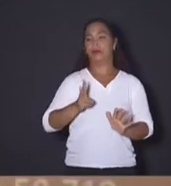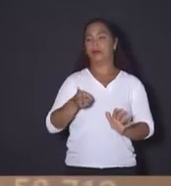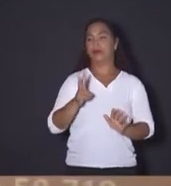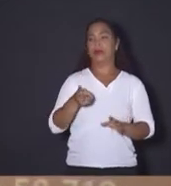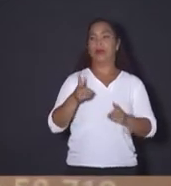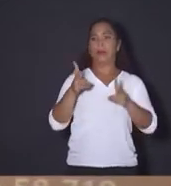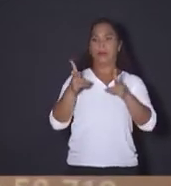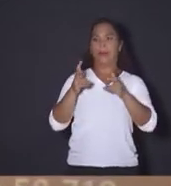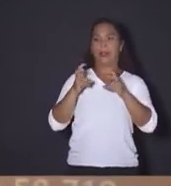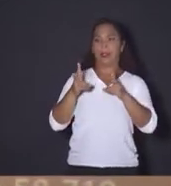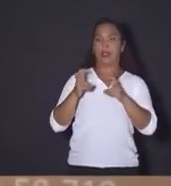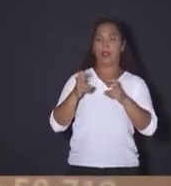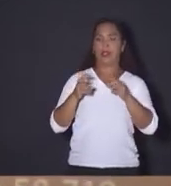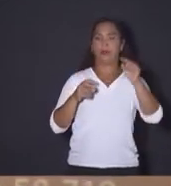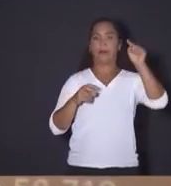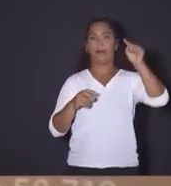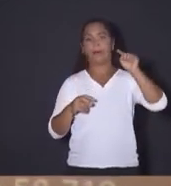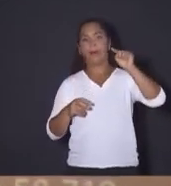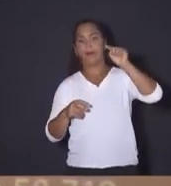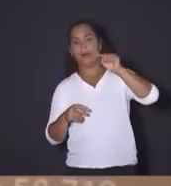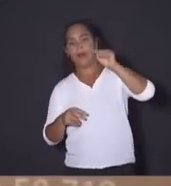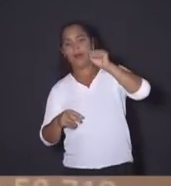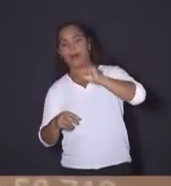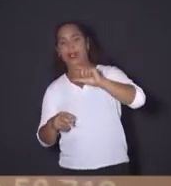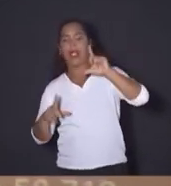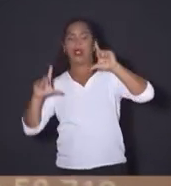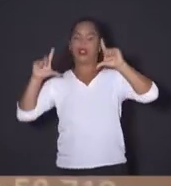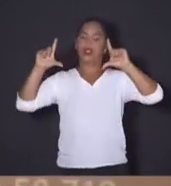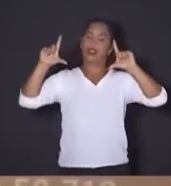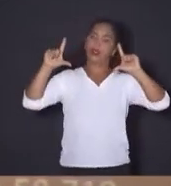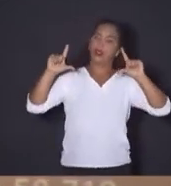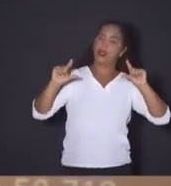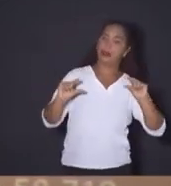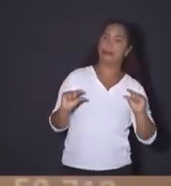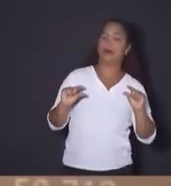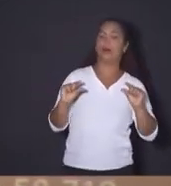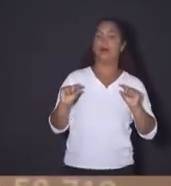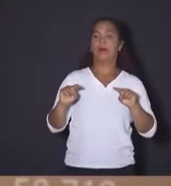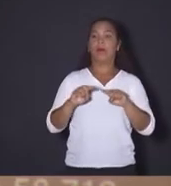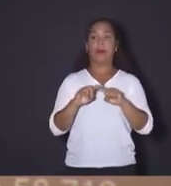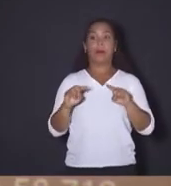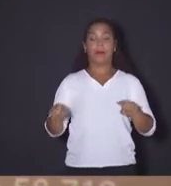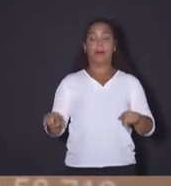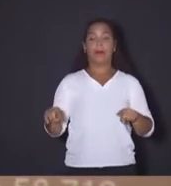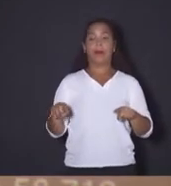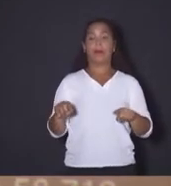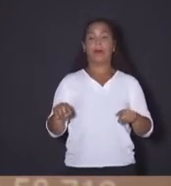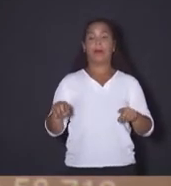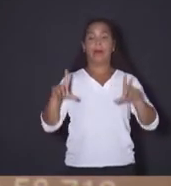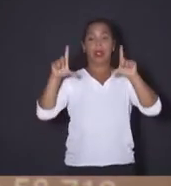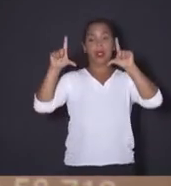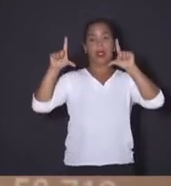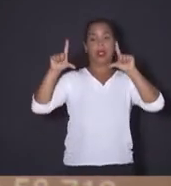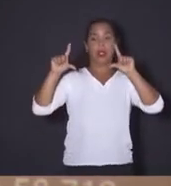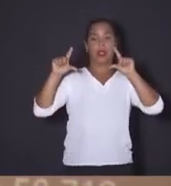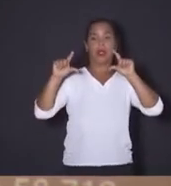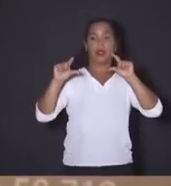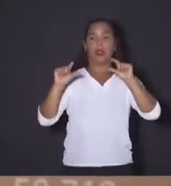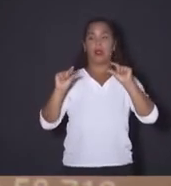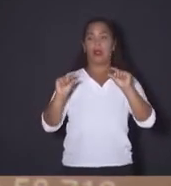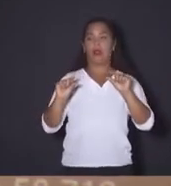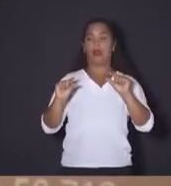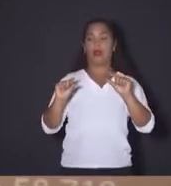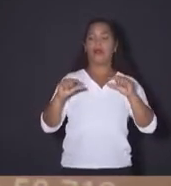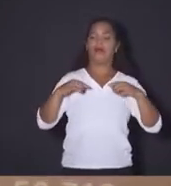quedas no consumo até tem algumas quedas que vão acontecer e essas quedas coincidem com as